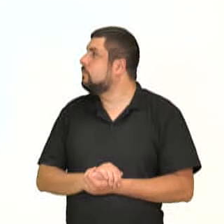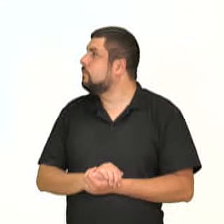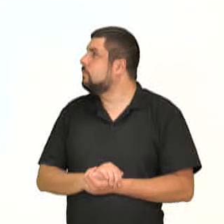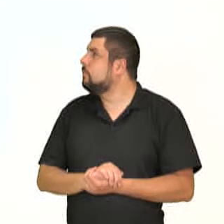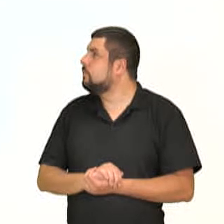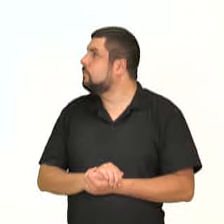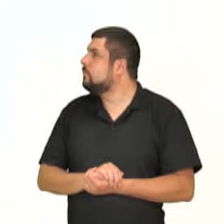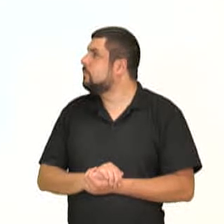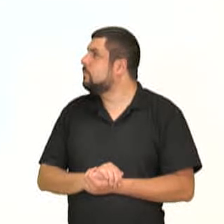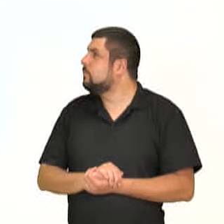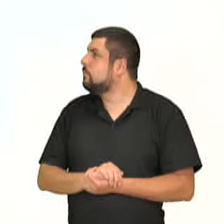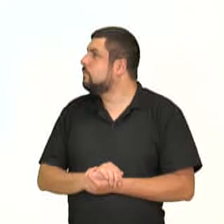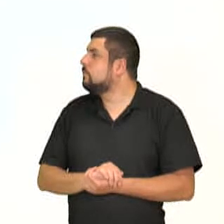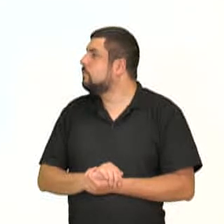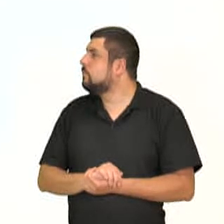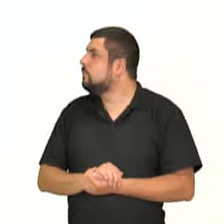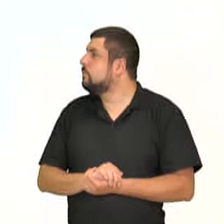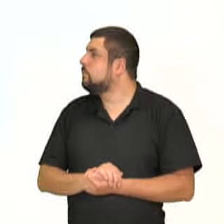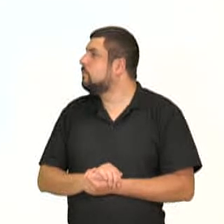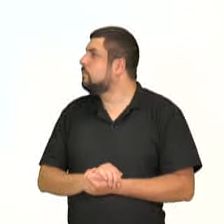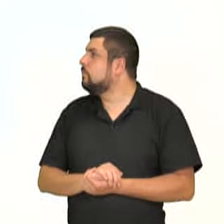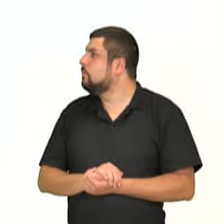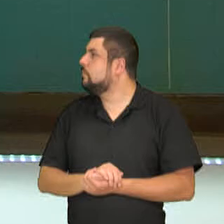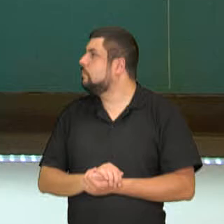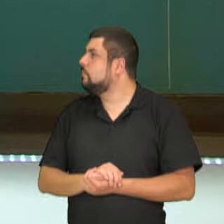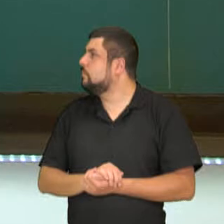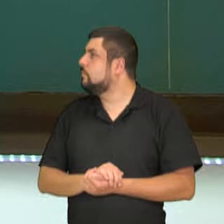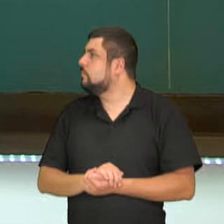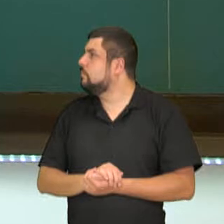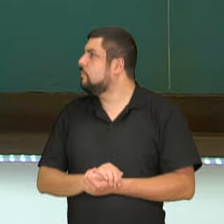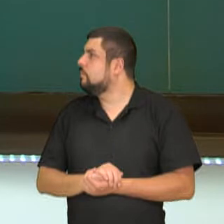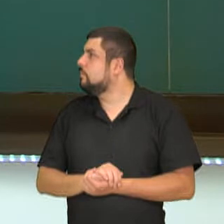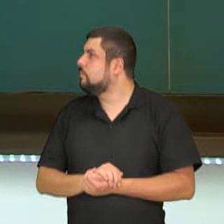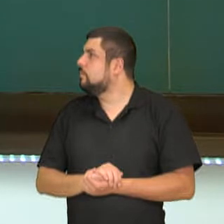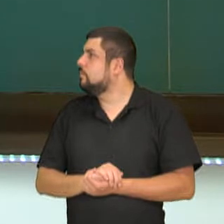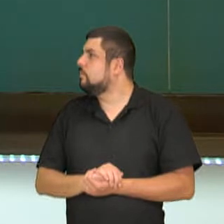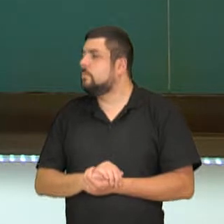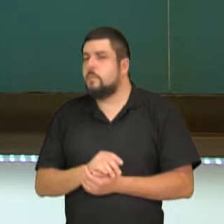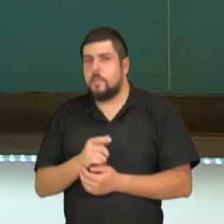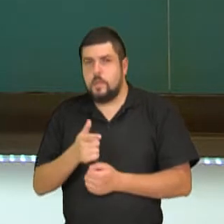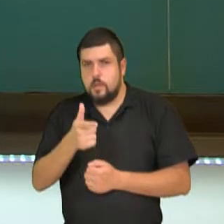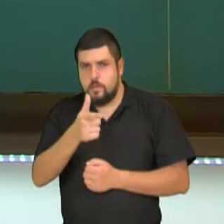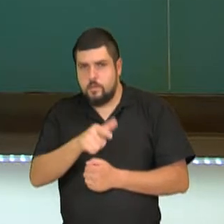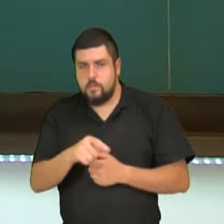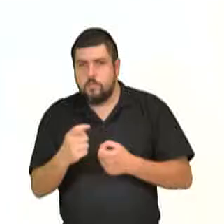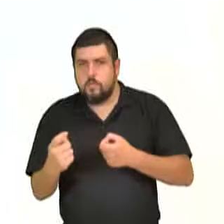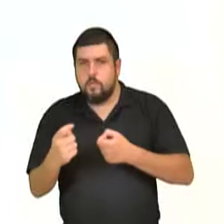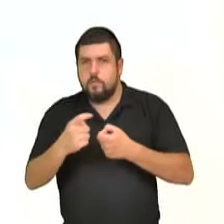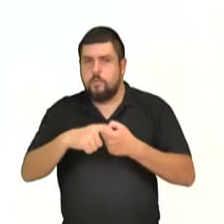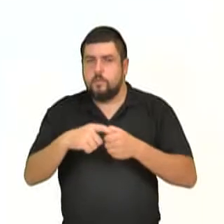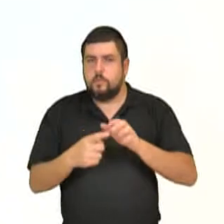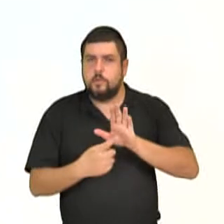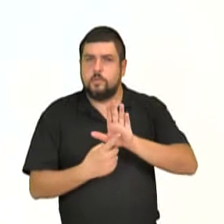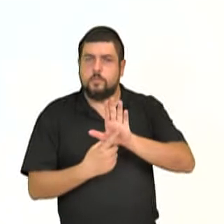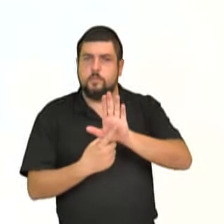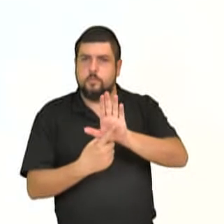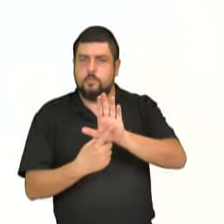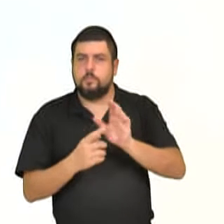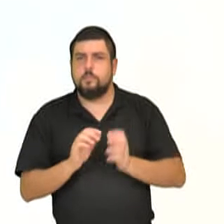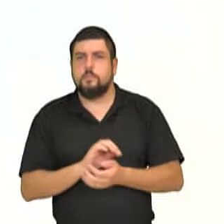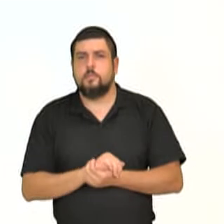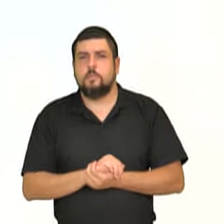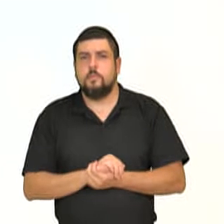que distância de quem habla. Vou voltar um pouquinho o slide mais uma vez para você observar. Veja, agora a pergunta é